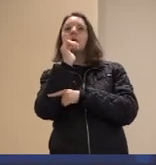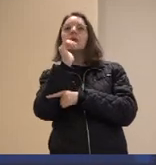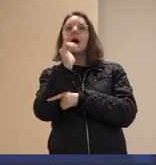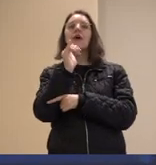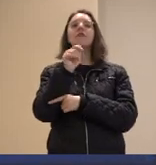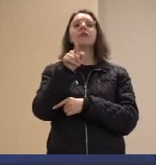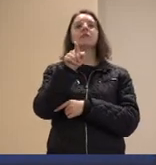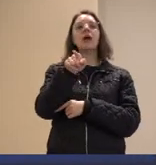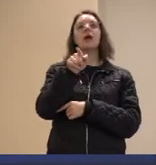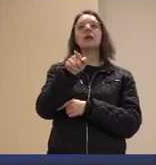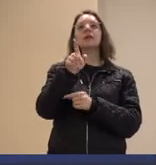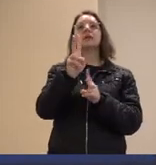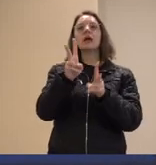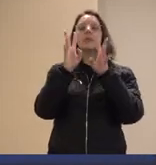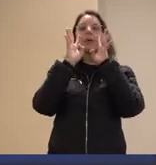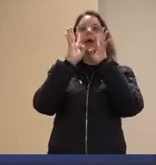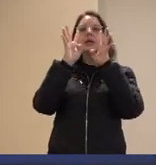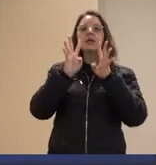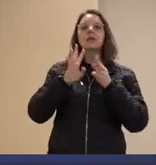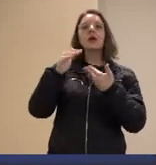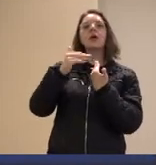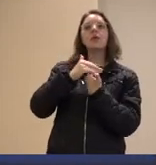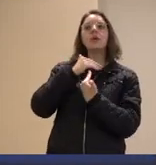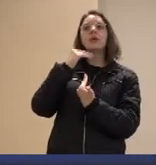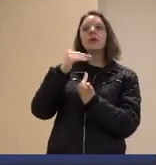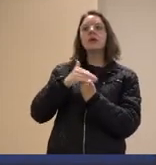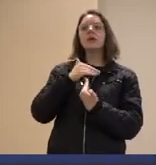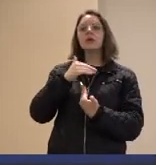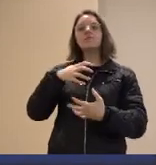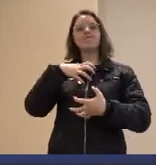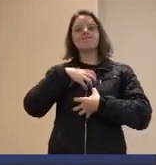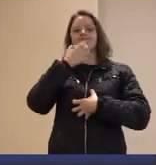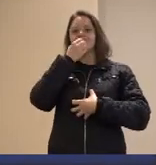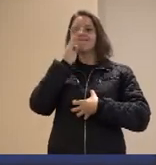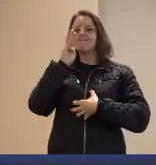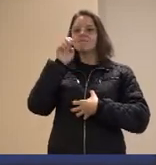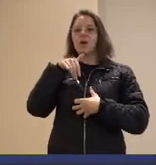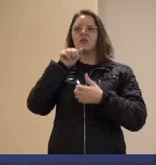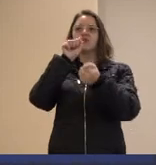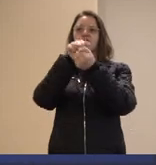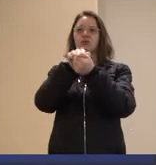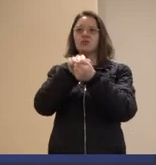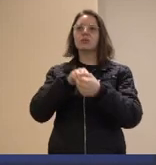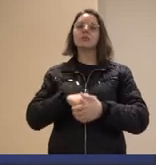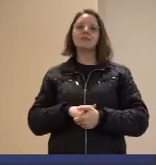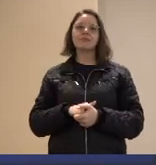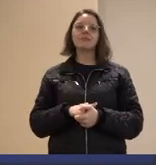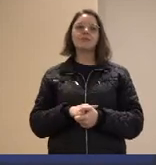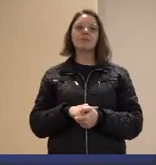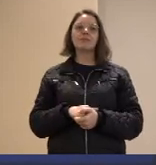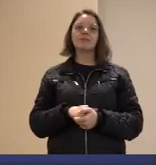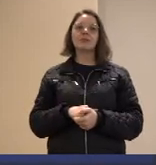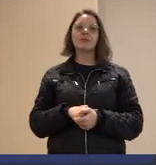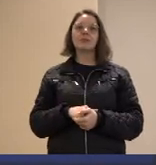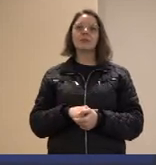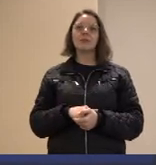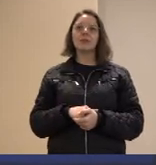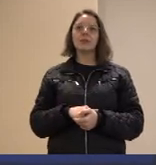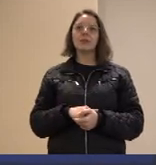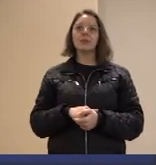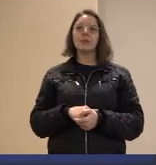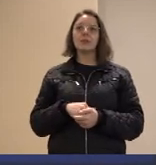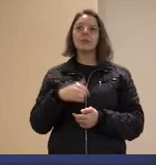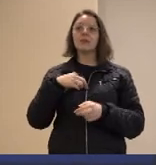ela me dava conselhos e eu ficava bem. Eu me sinto bem com ela. E essa adoção, espero que